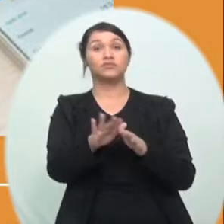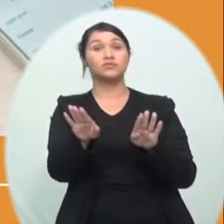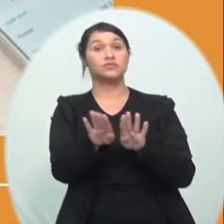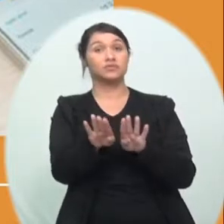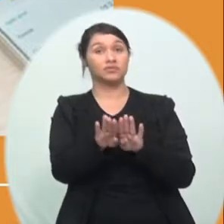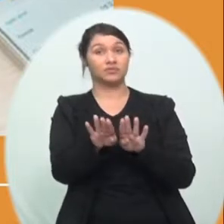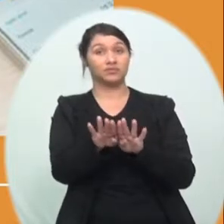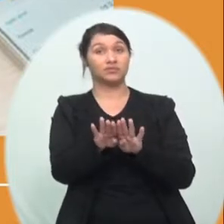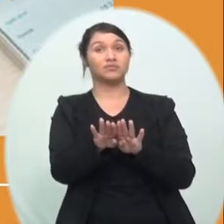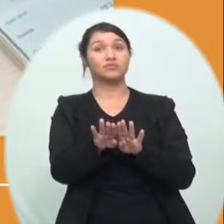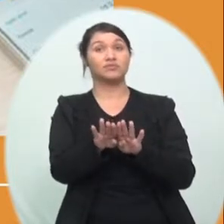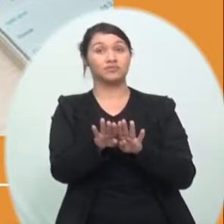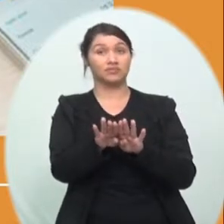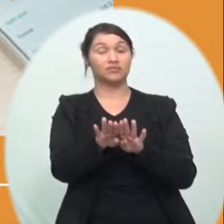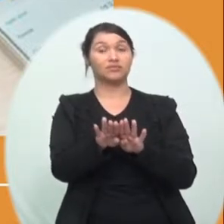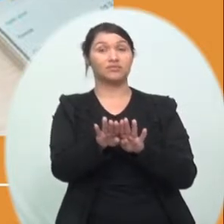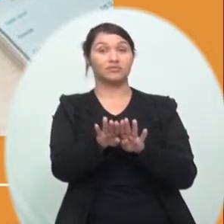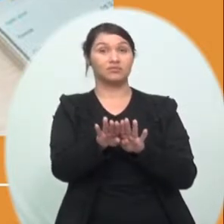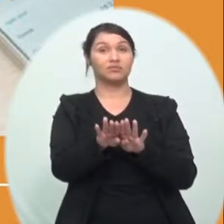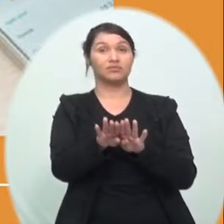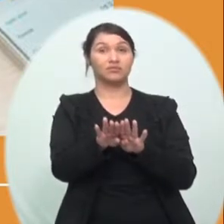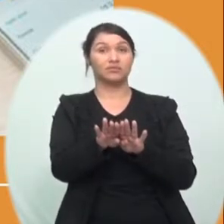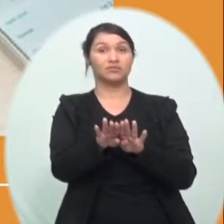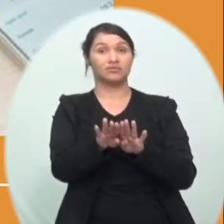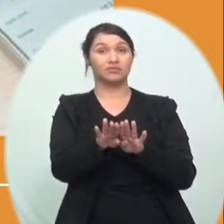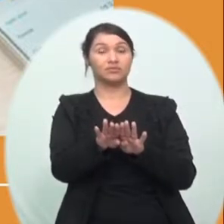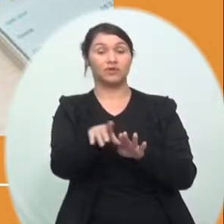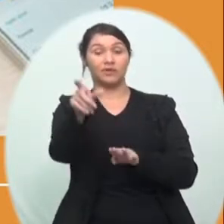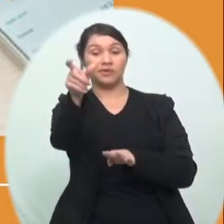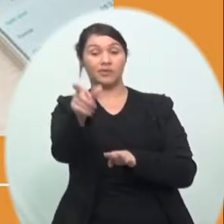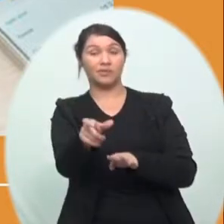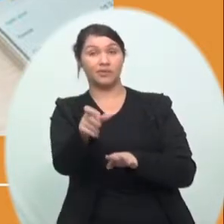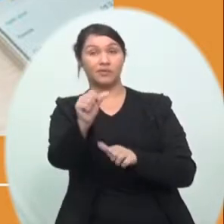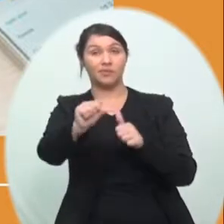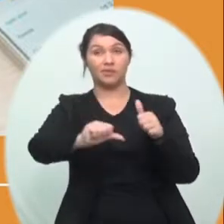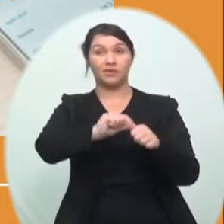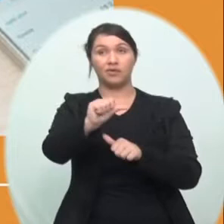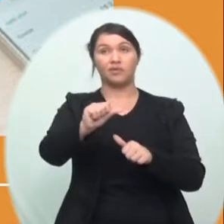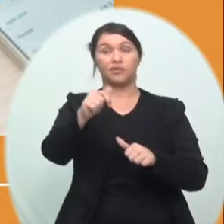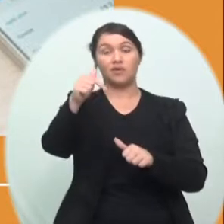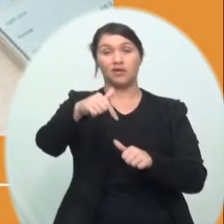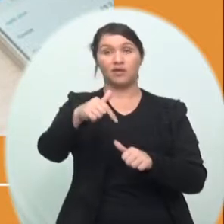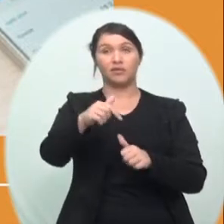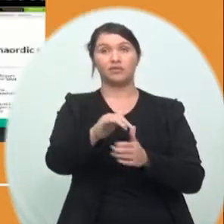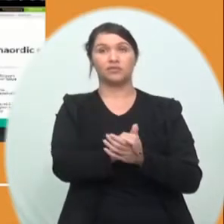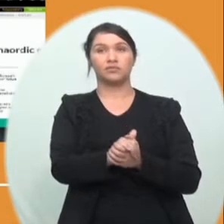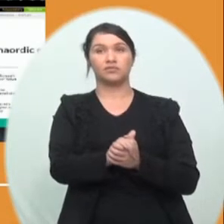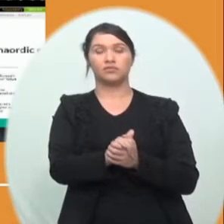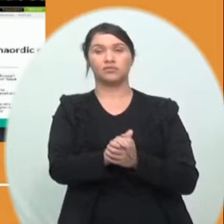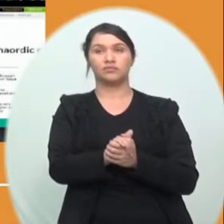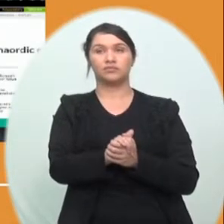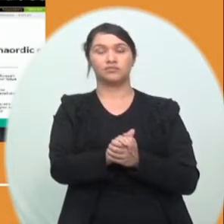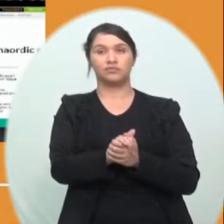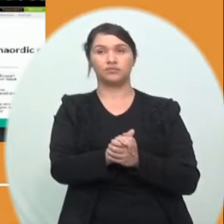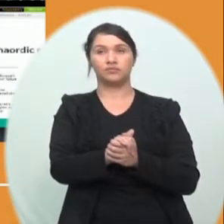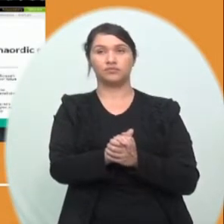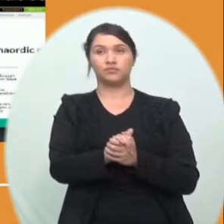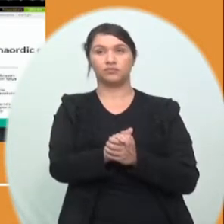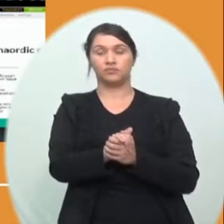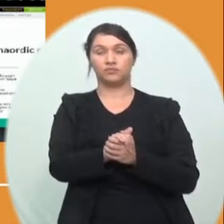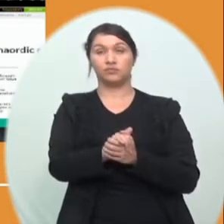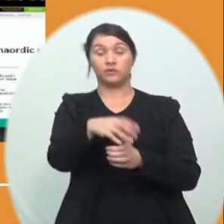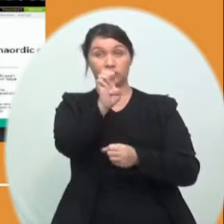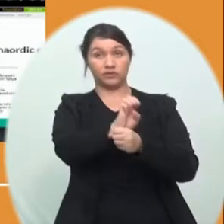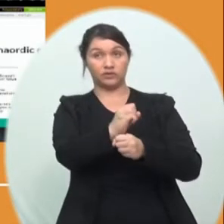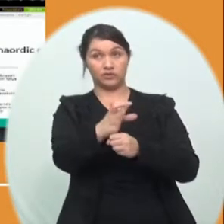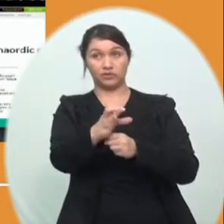tem empresas de US$1 bilhão, que, tipo Nubank ou 99 Taxi. Temos aqui também em Santa